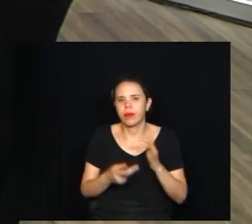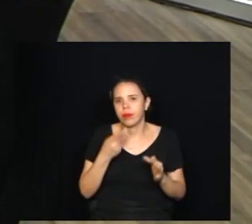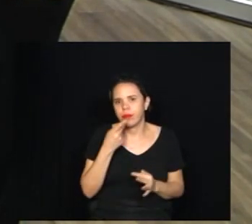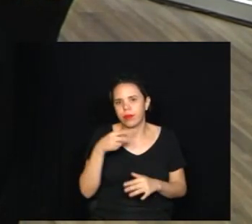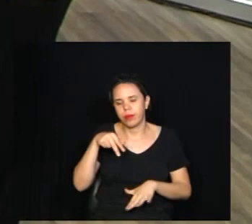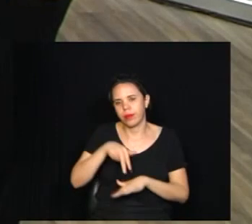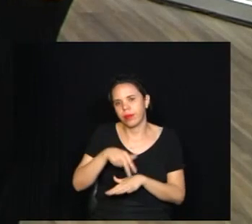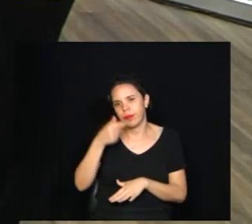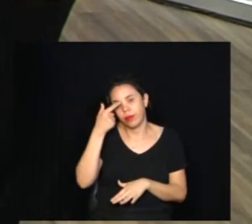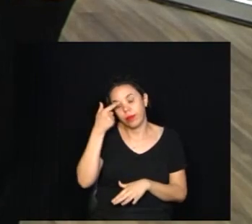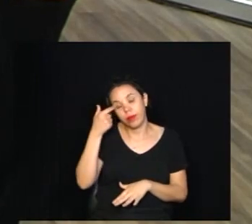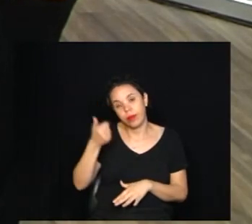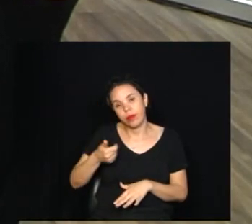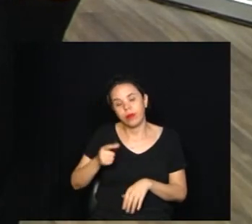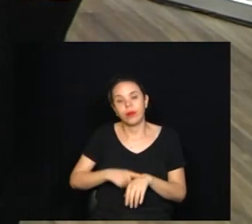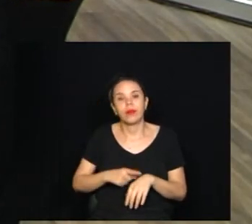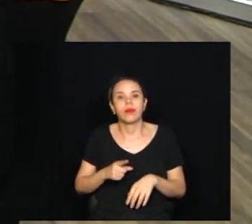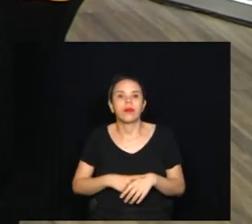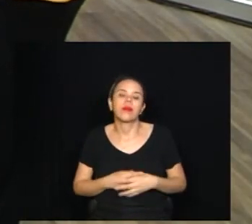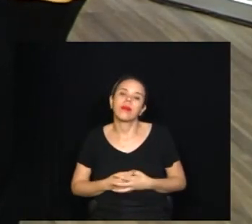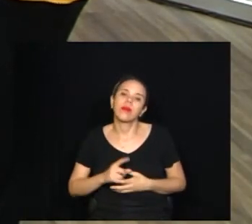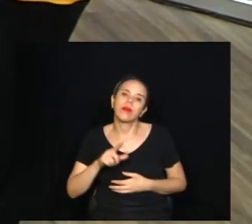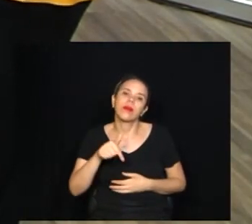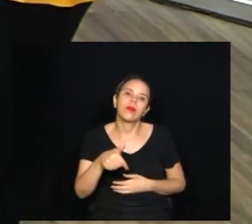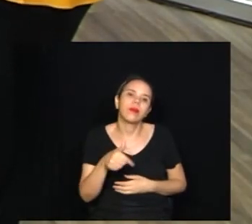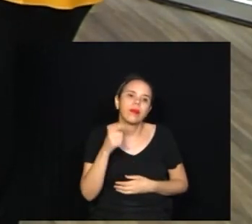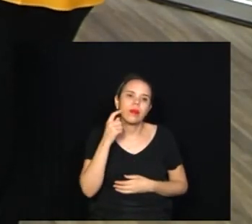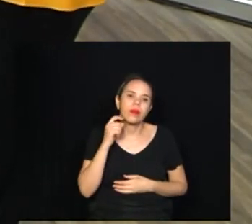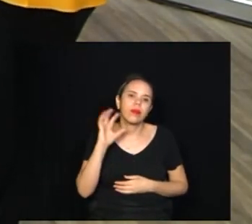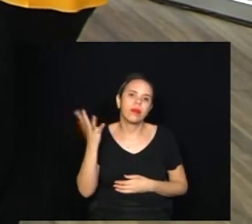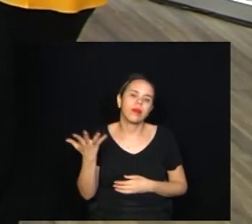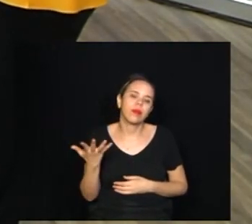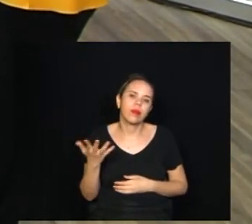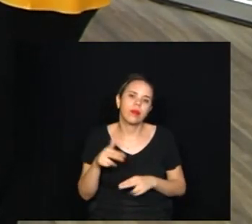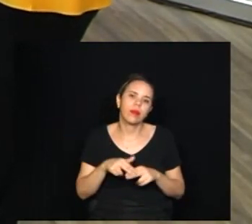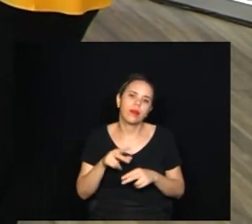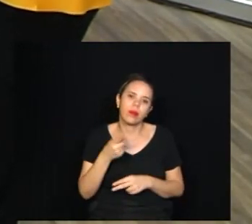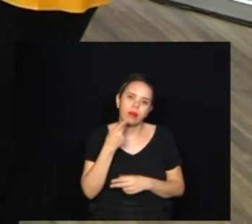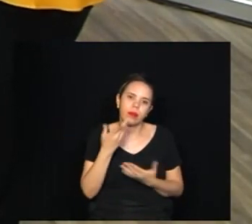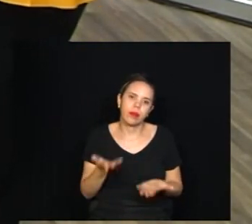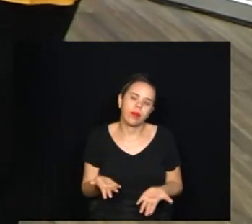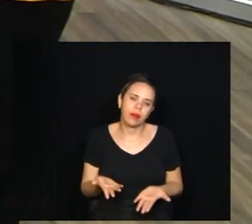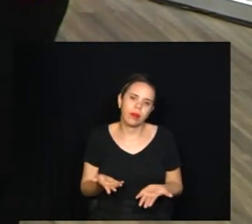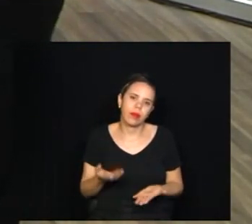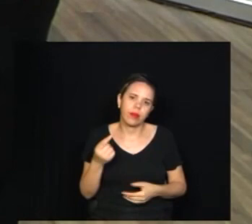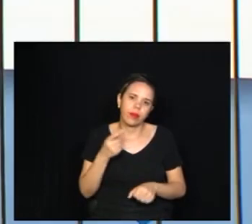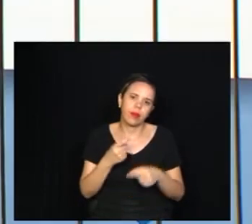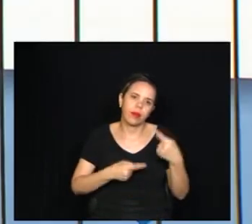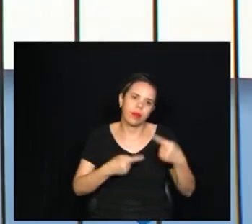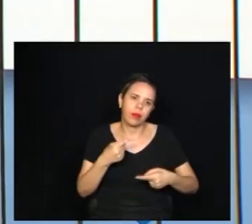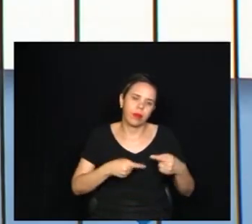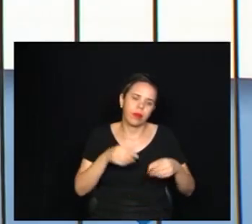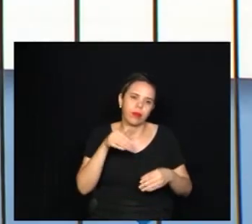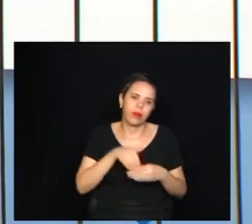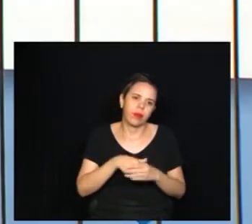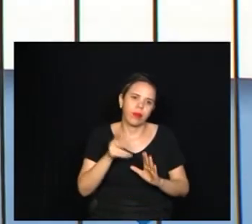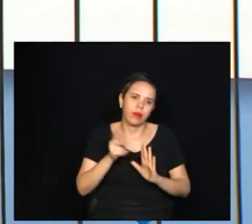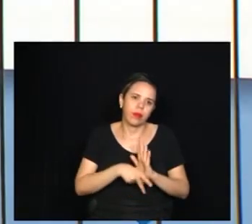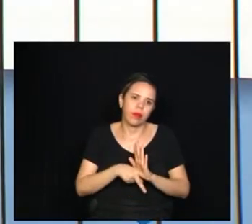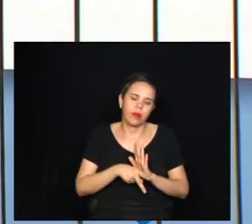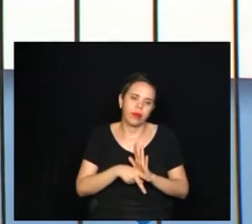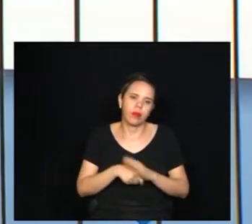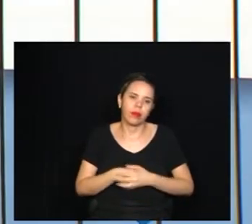na tribuna, que é aquele primeiro momento, e logo depois acontece justamente o que você disse, a discussão e votação dos projetos